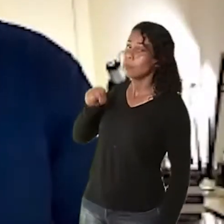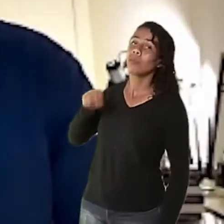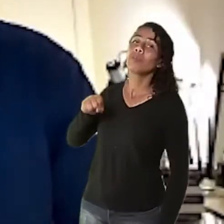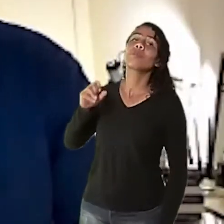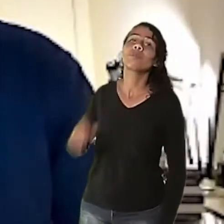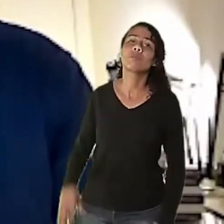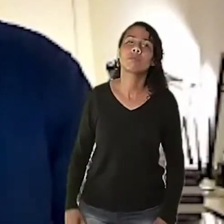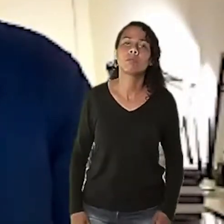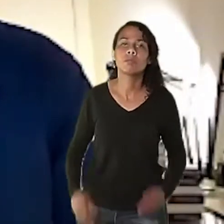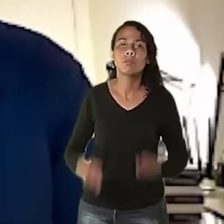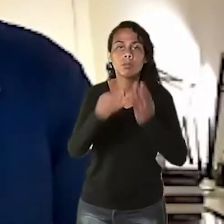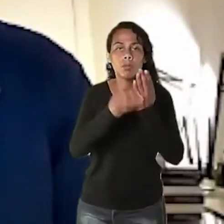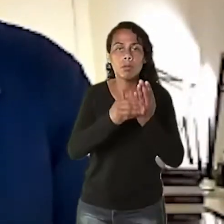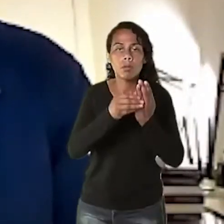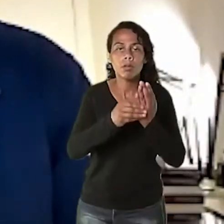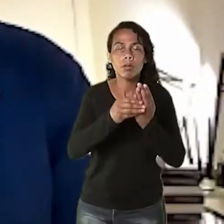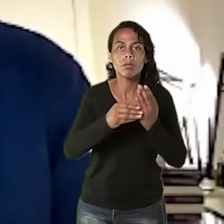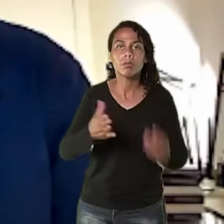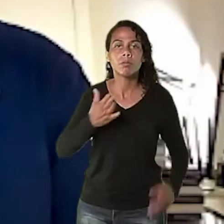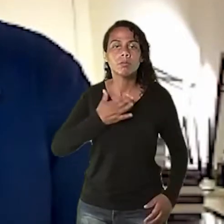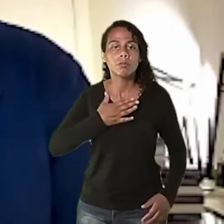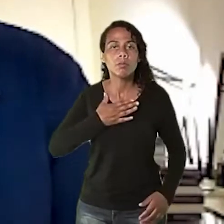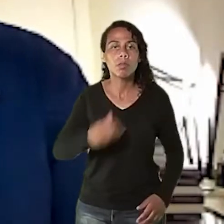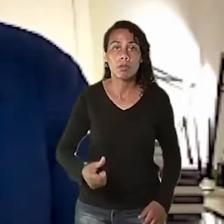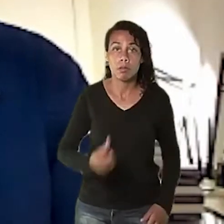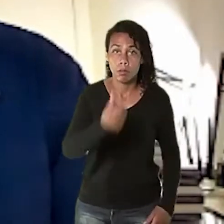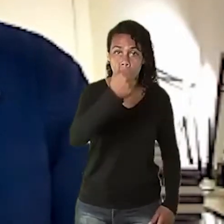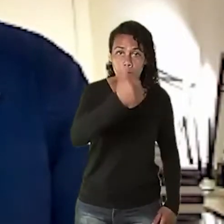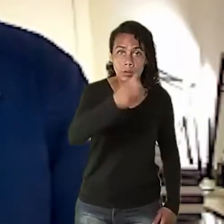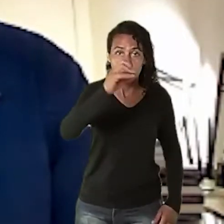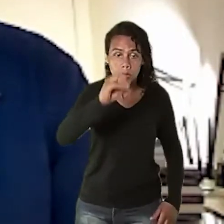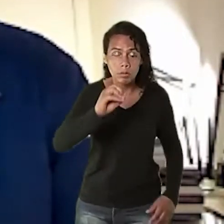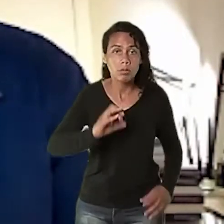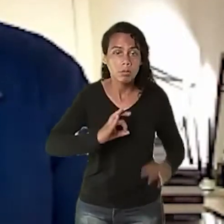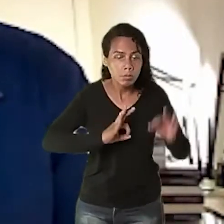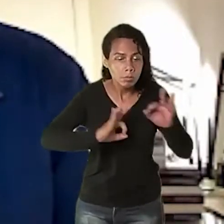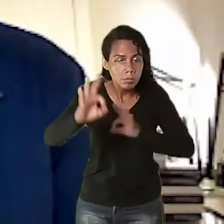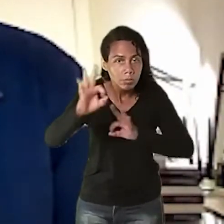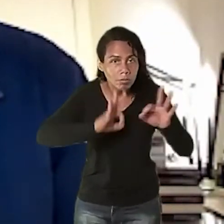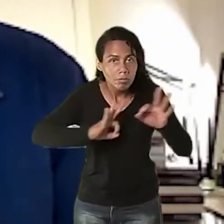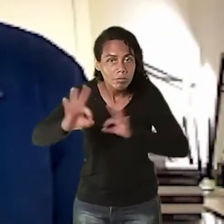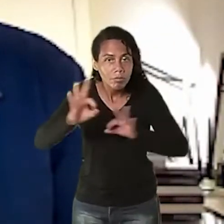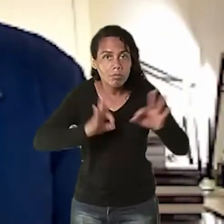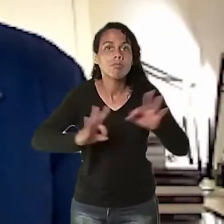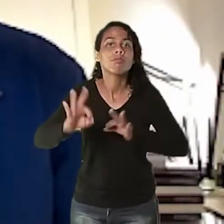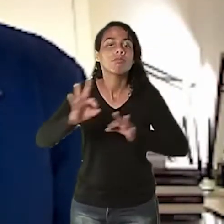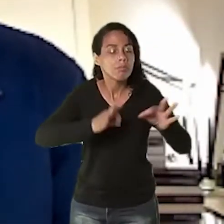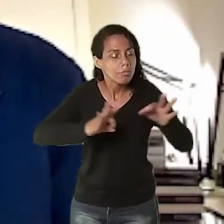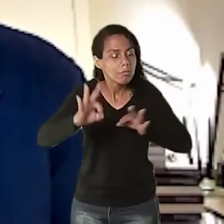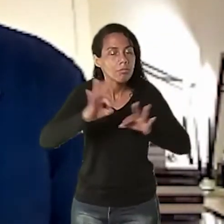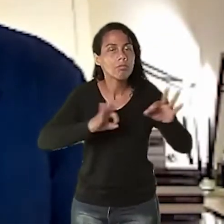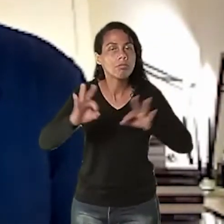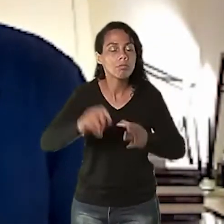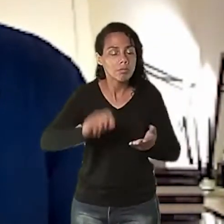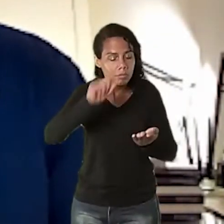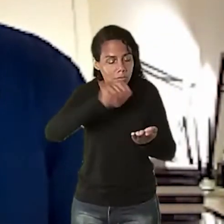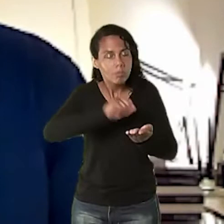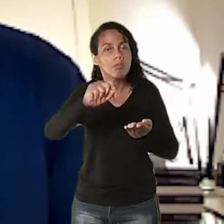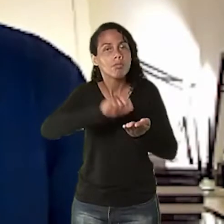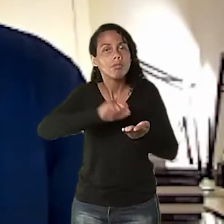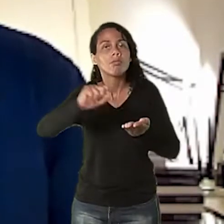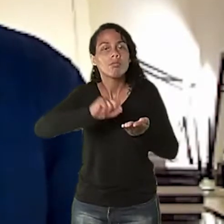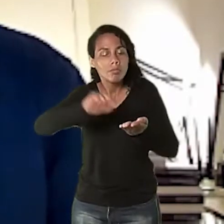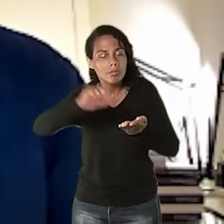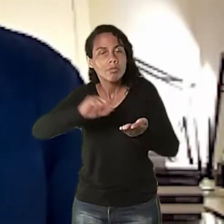anos, e fui adiando, e nesse tempo, antes mesmo de eu escrever para o Turismo da Folha, né, que eu escrevi colunas para o Caderno do Turismo da Folha, depois